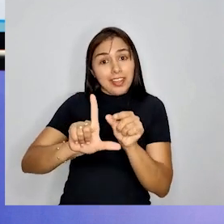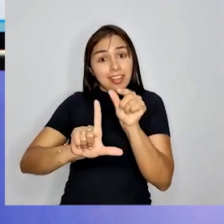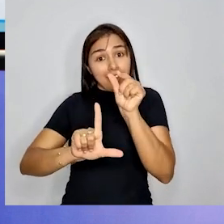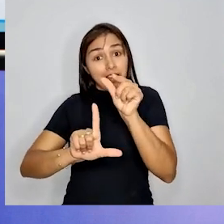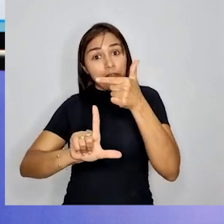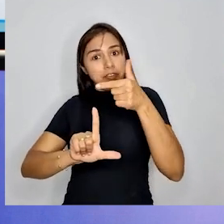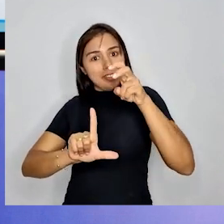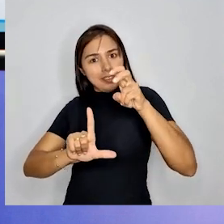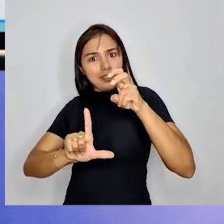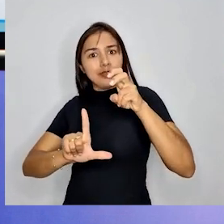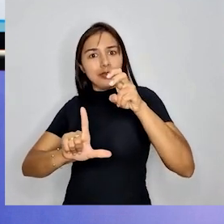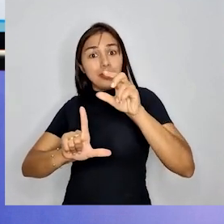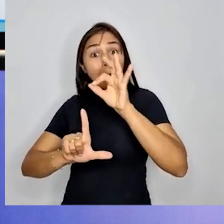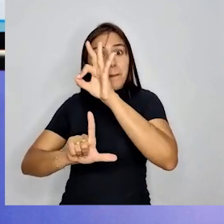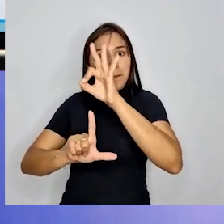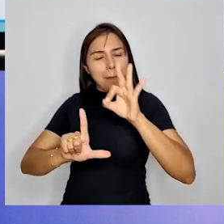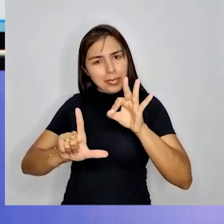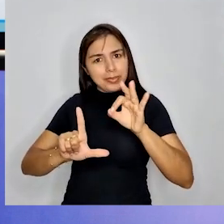chocolate